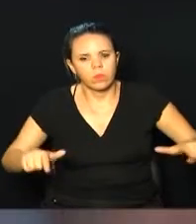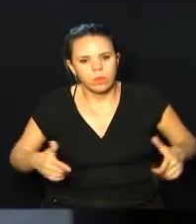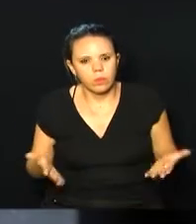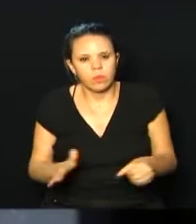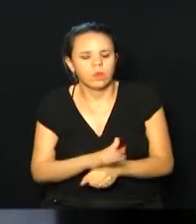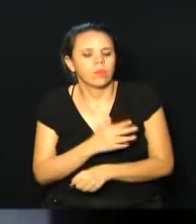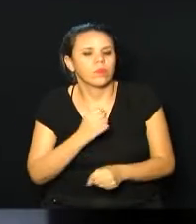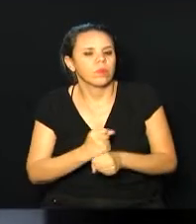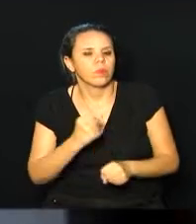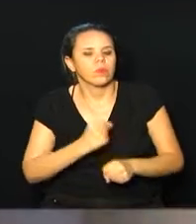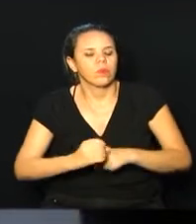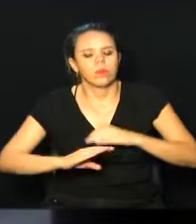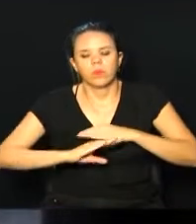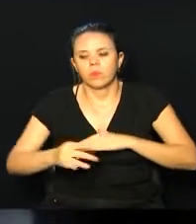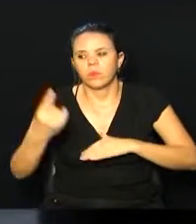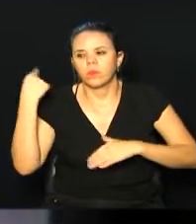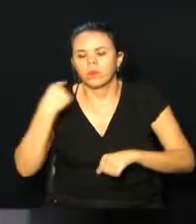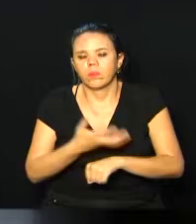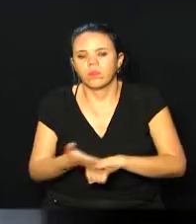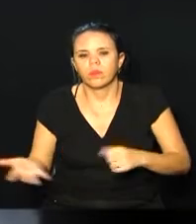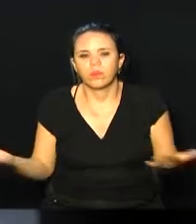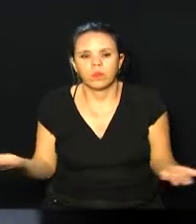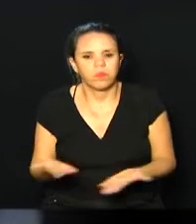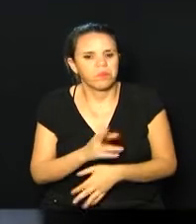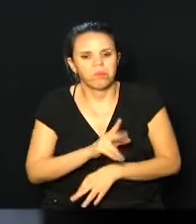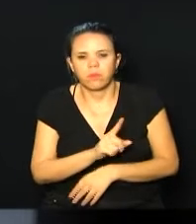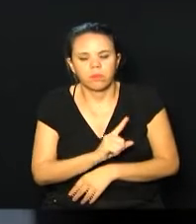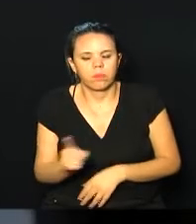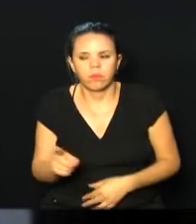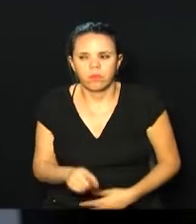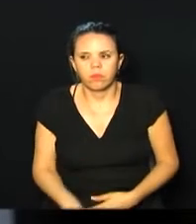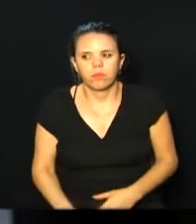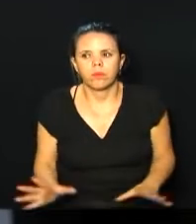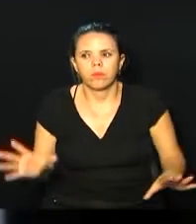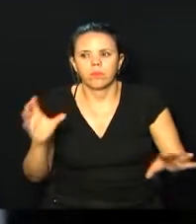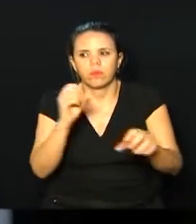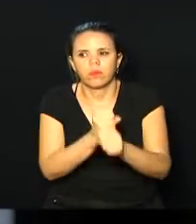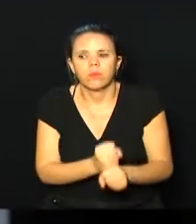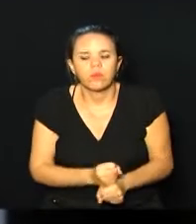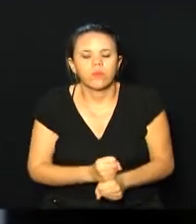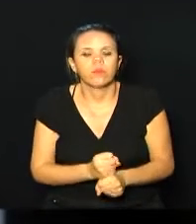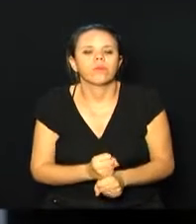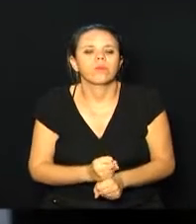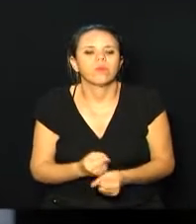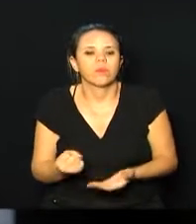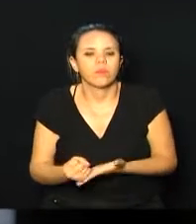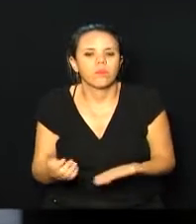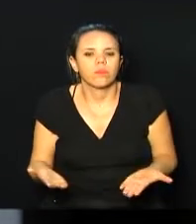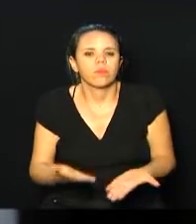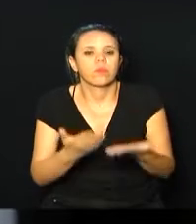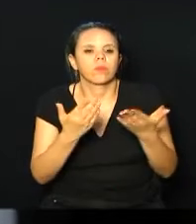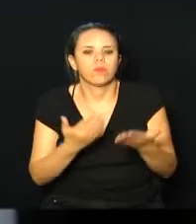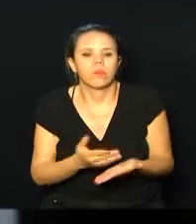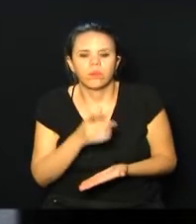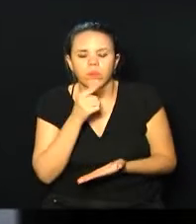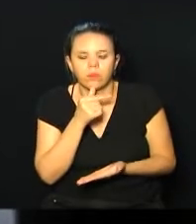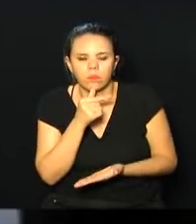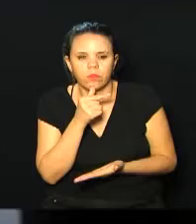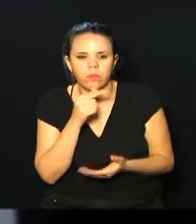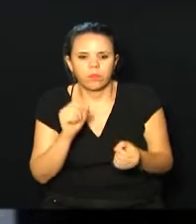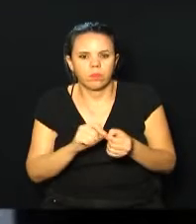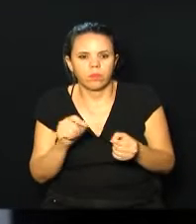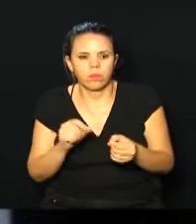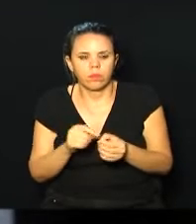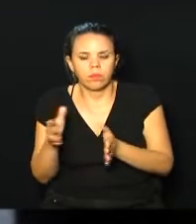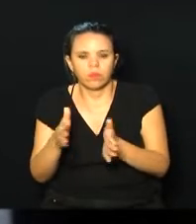ocupados, áreas que eram gramadas hoje não são mais, etc. Tudo isso contribui para que a água passe a